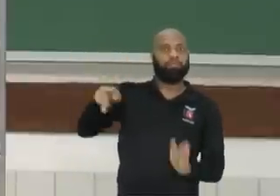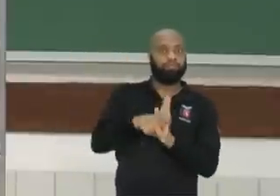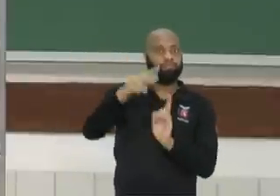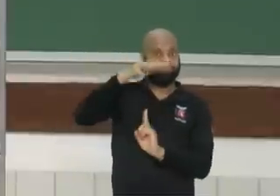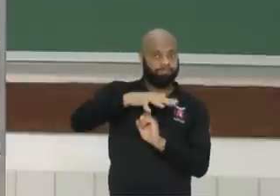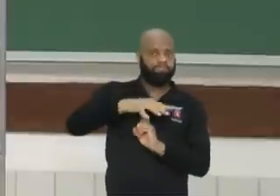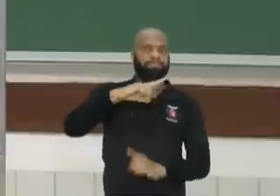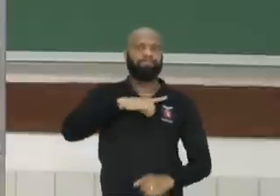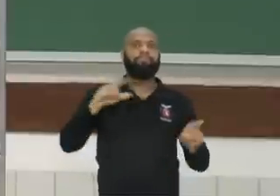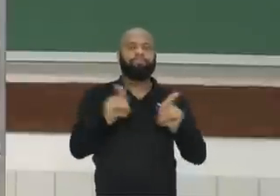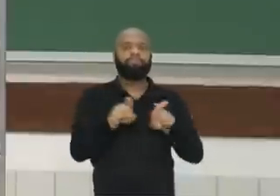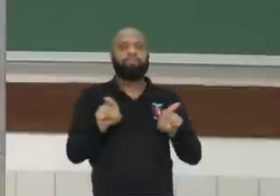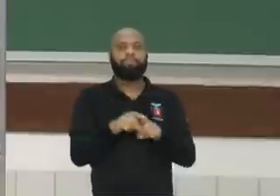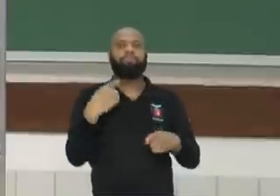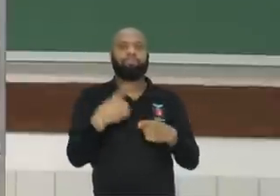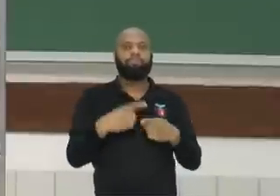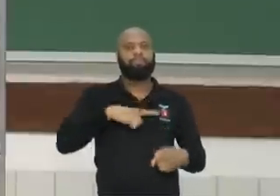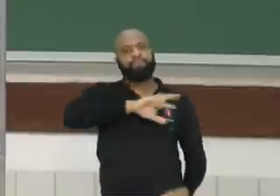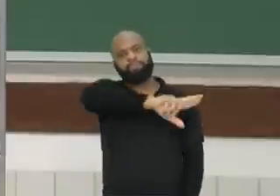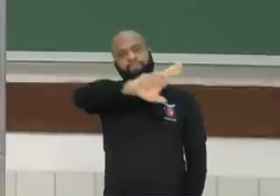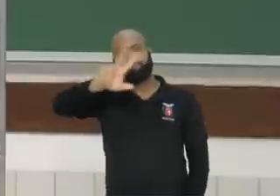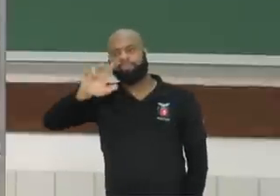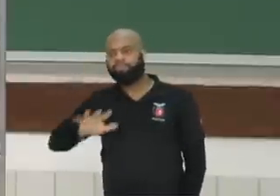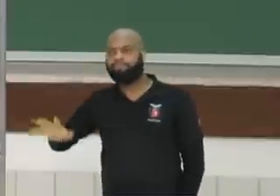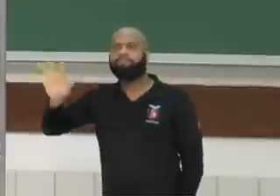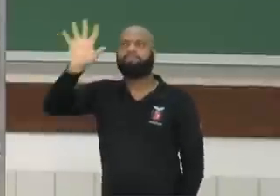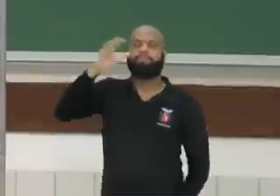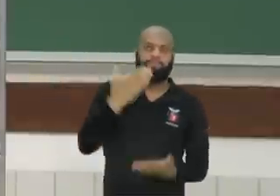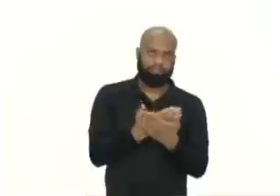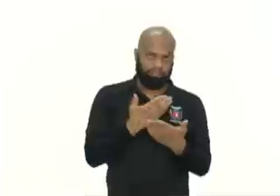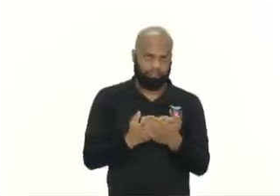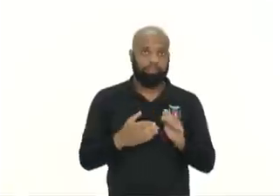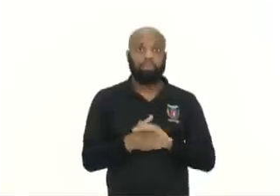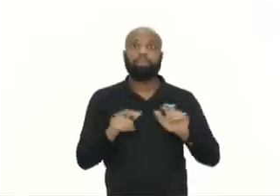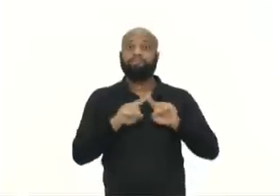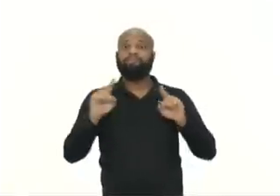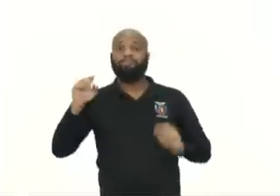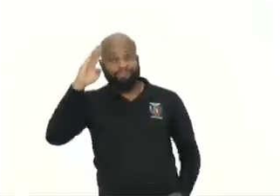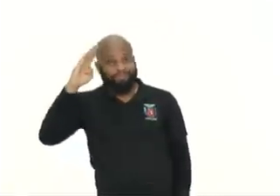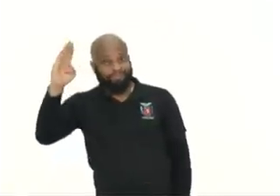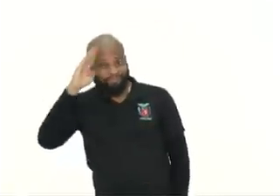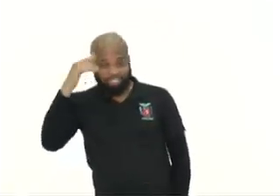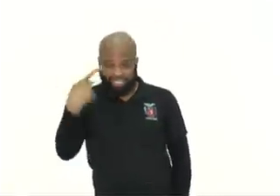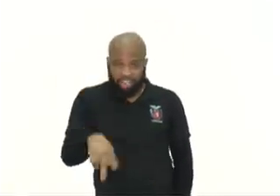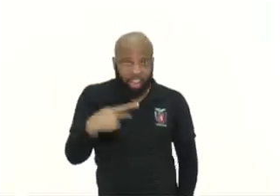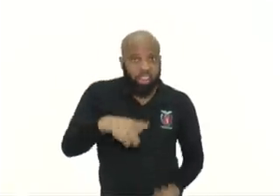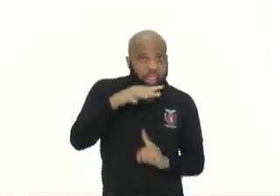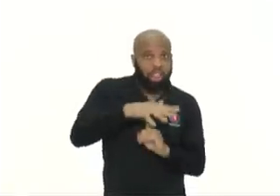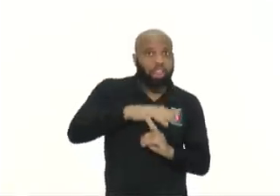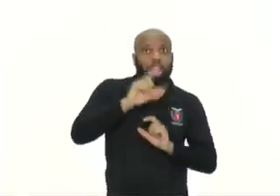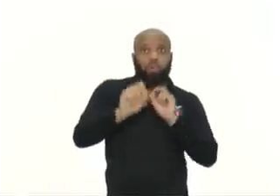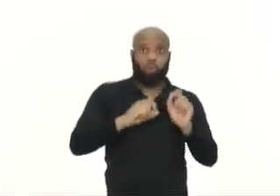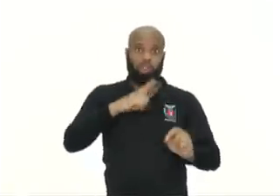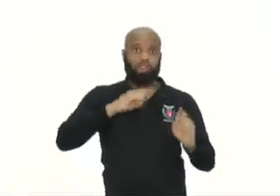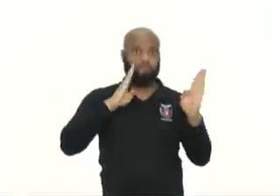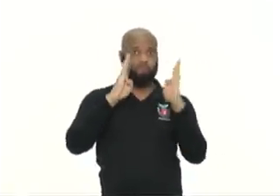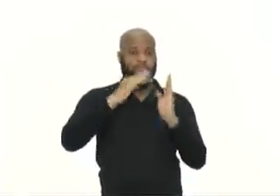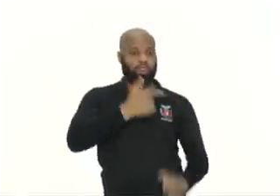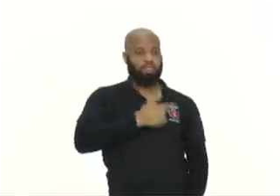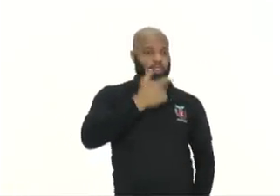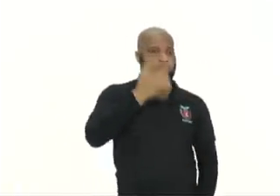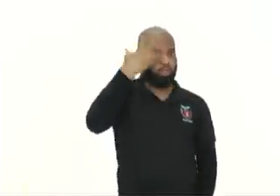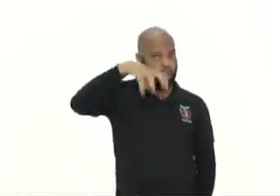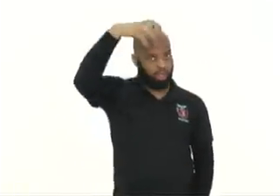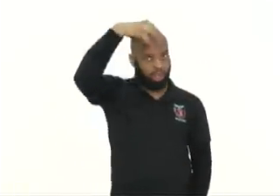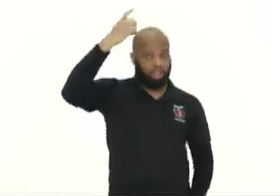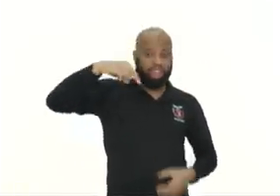venho repetindo para vocês em diversas das nossas aulas. O principal produto da economia paranaense foi, durante o segundo reinado,